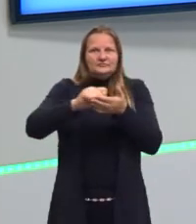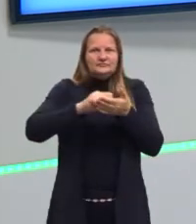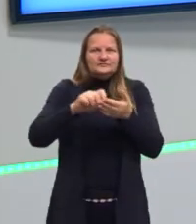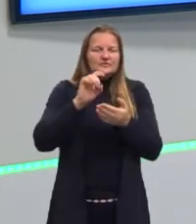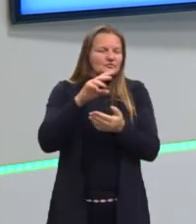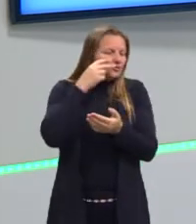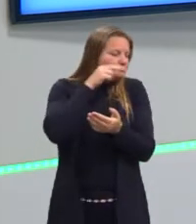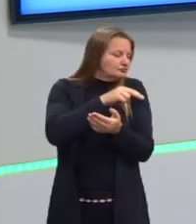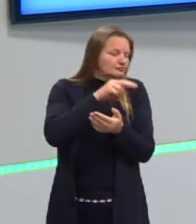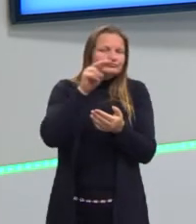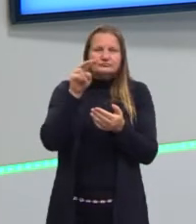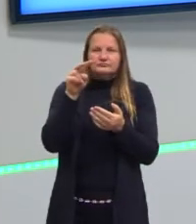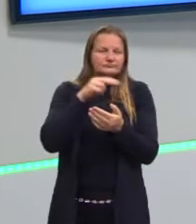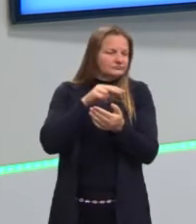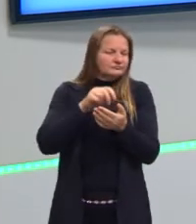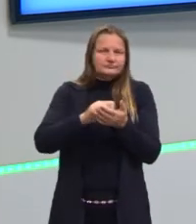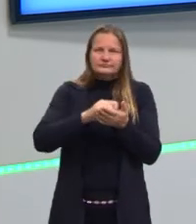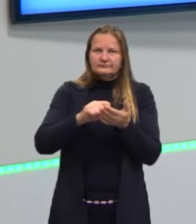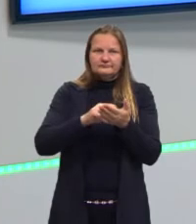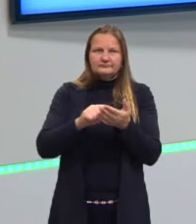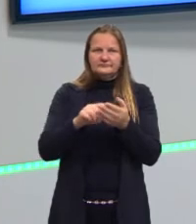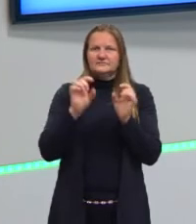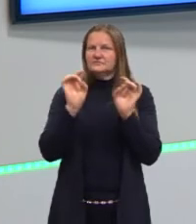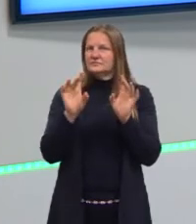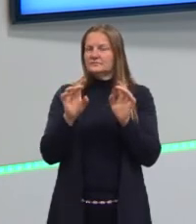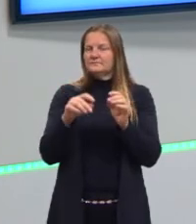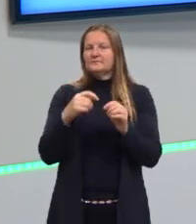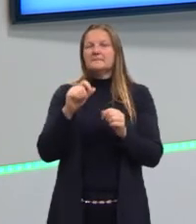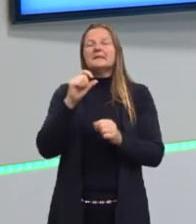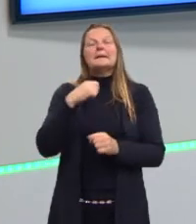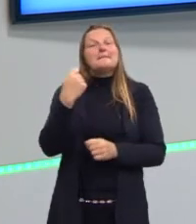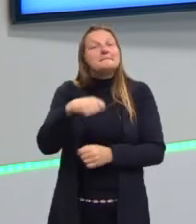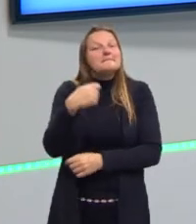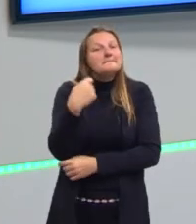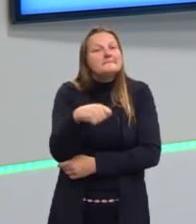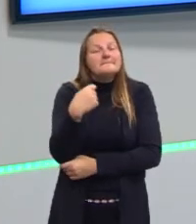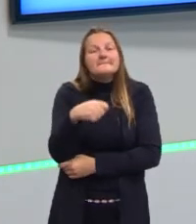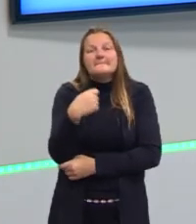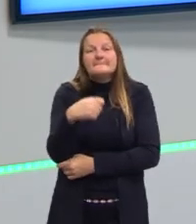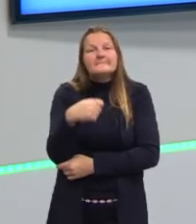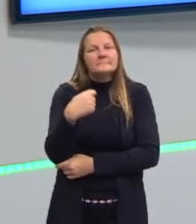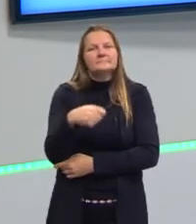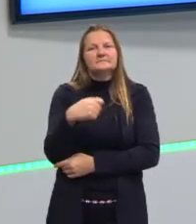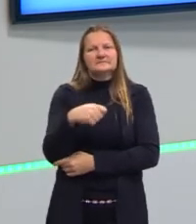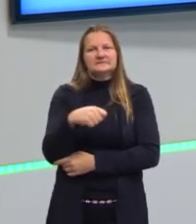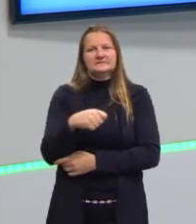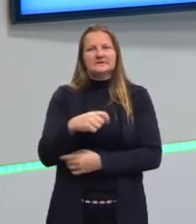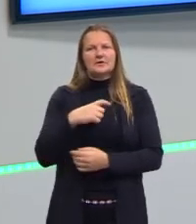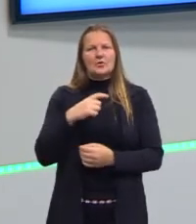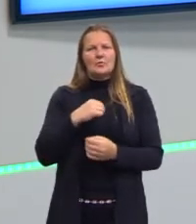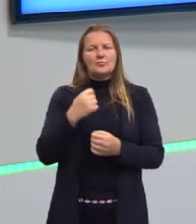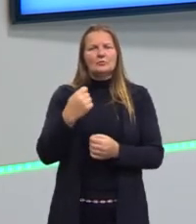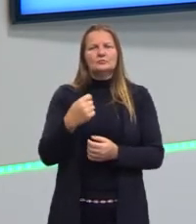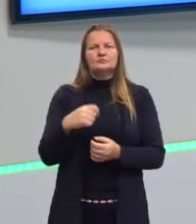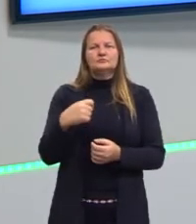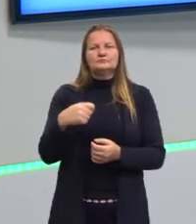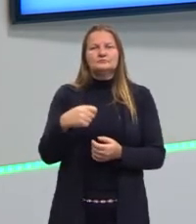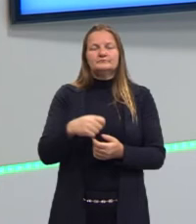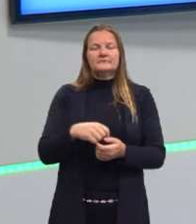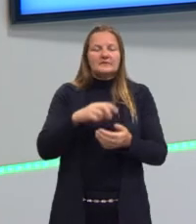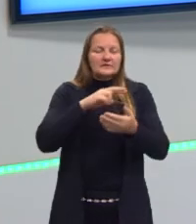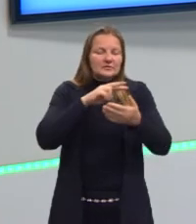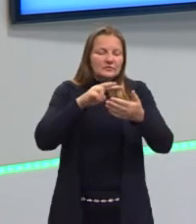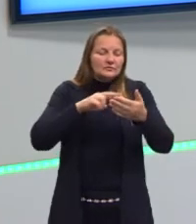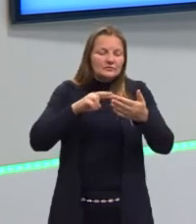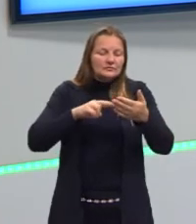só para o tema escrever sobre ele devo preciso com necessidade ler